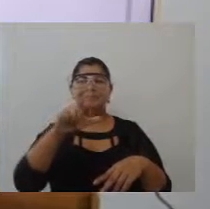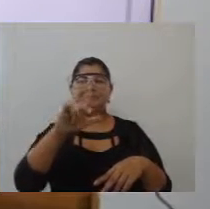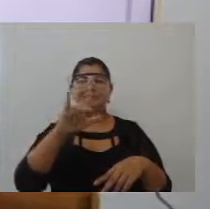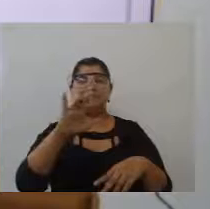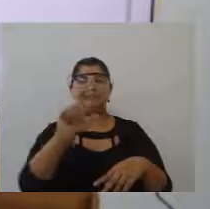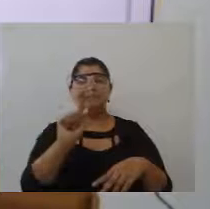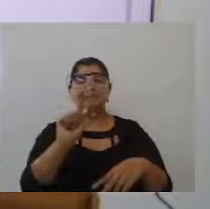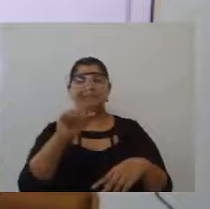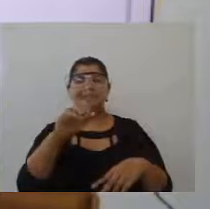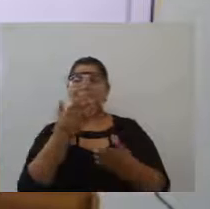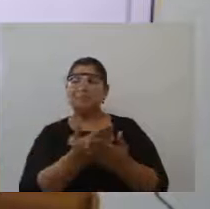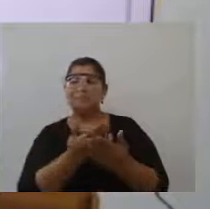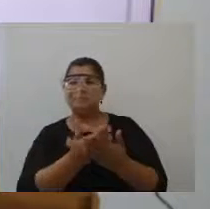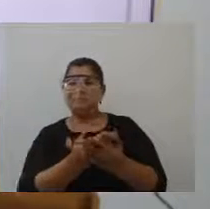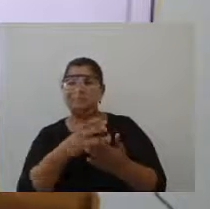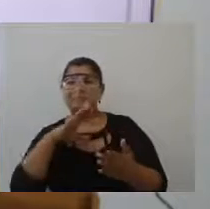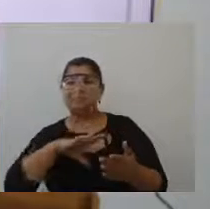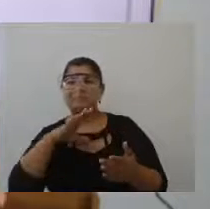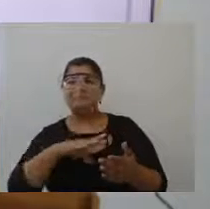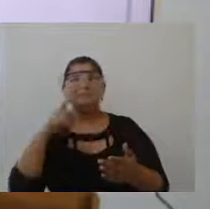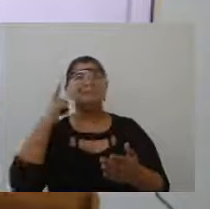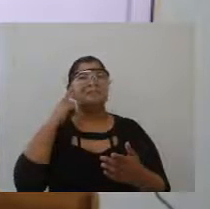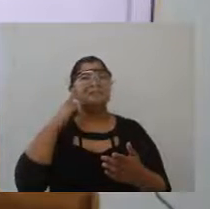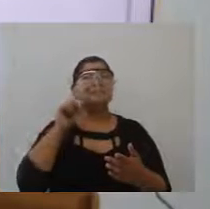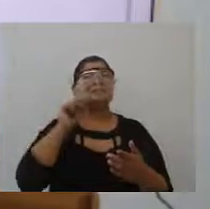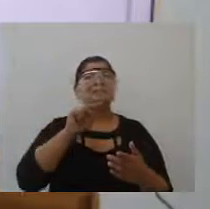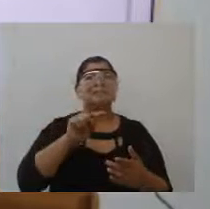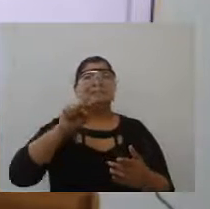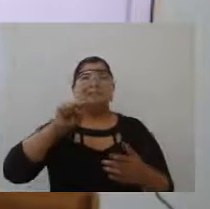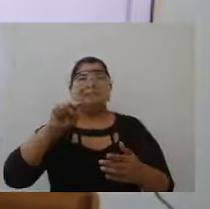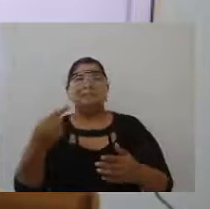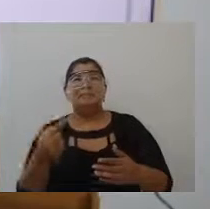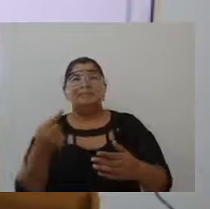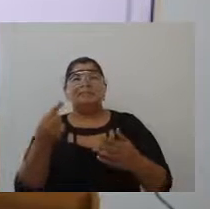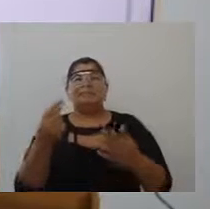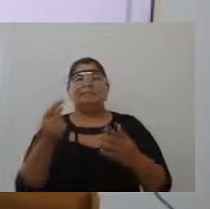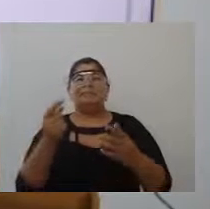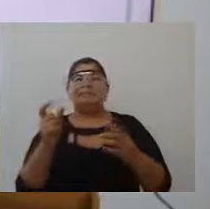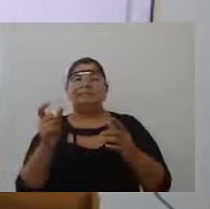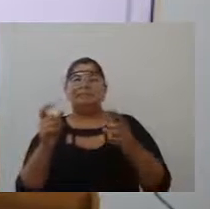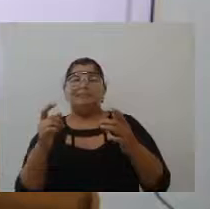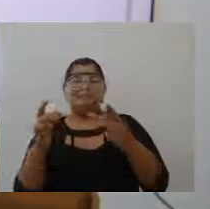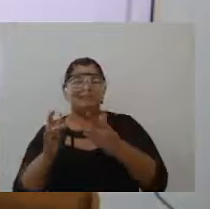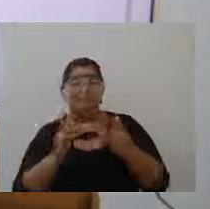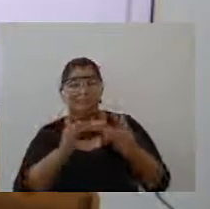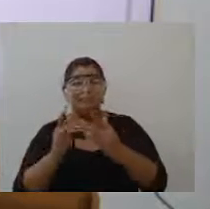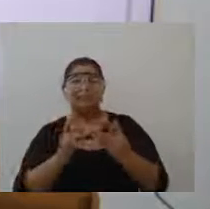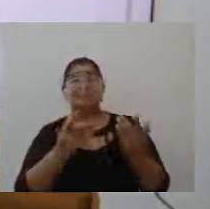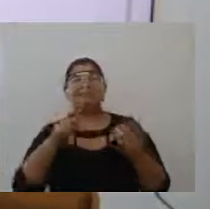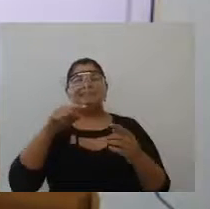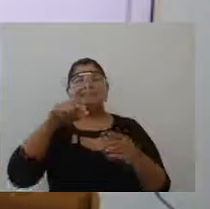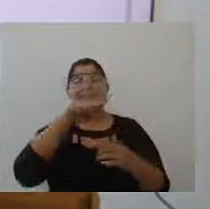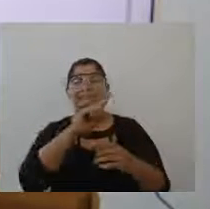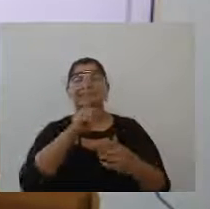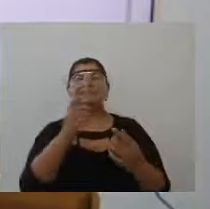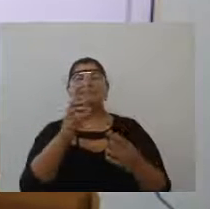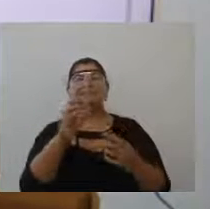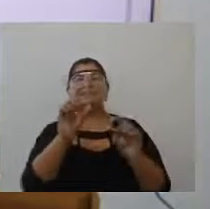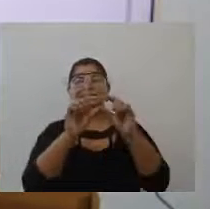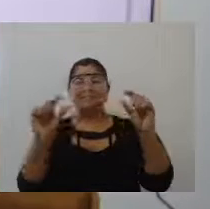língua portuguesa, eu estava esperando pontuação, concordância, crase, acentuação, ortografia. Calma